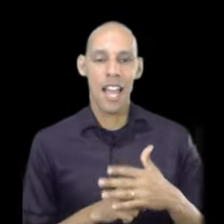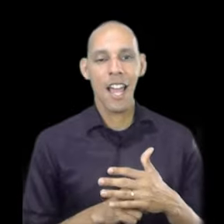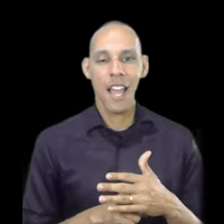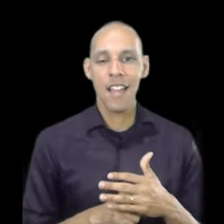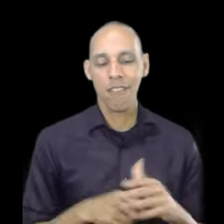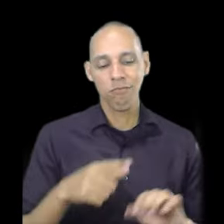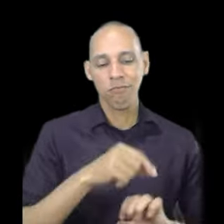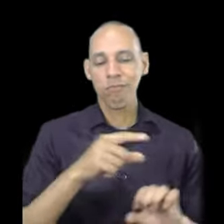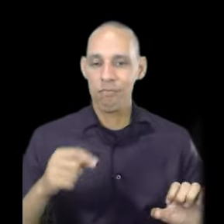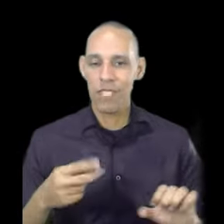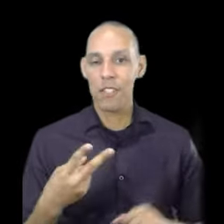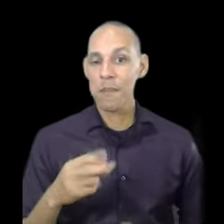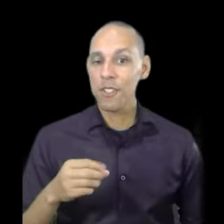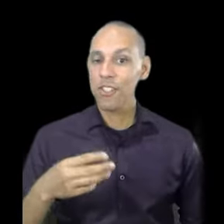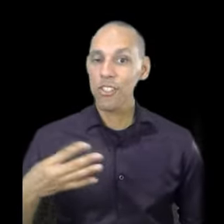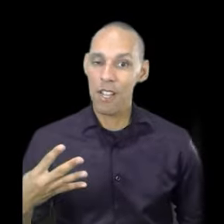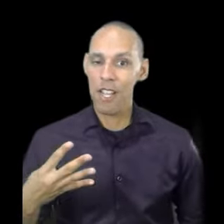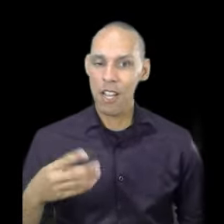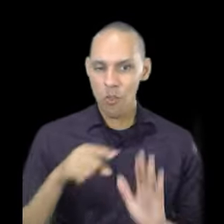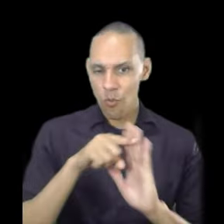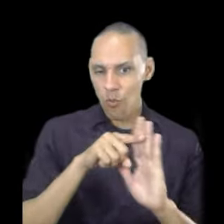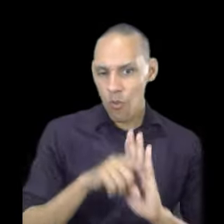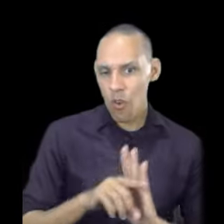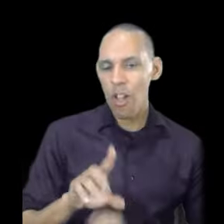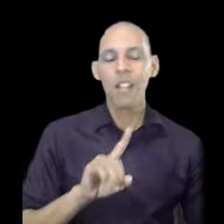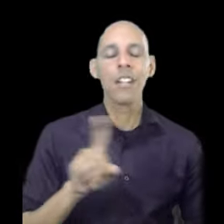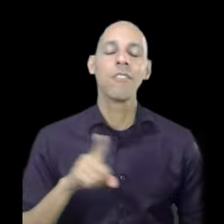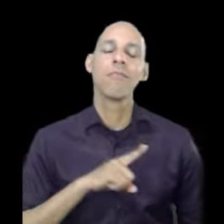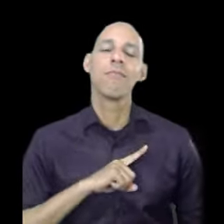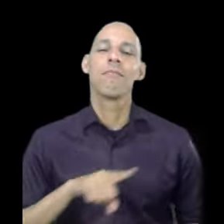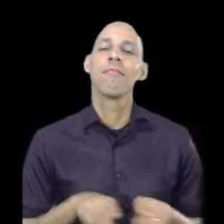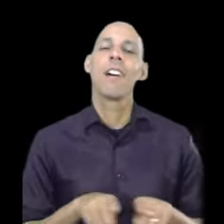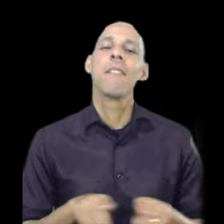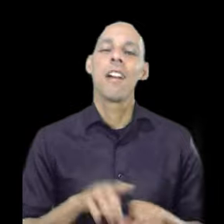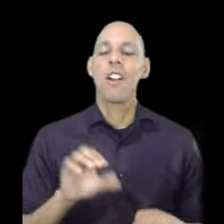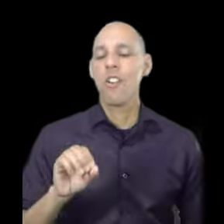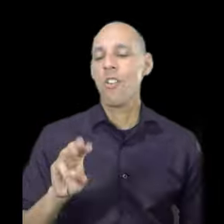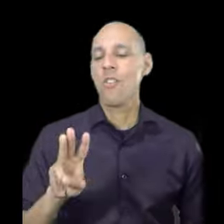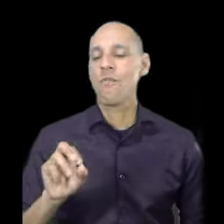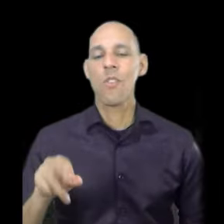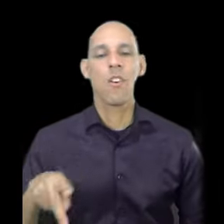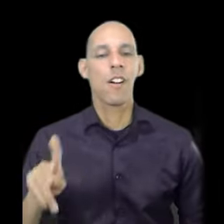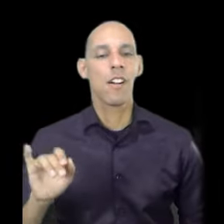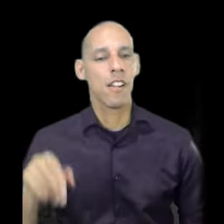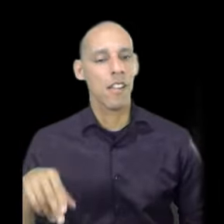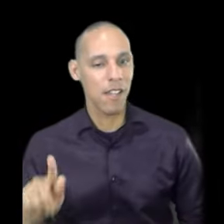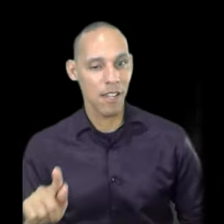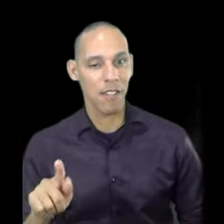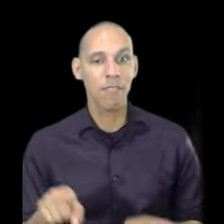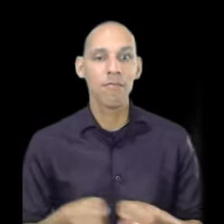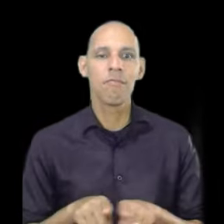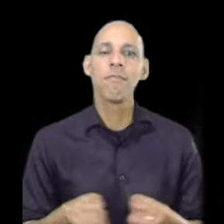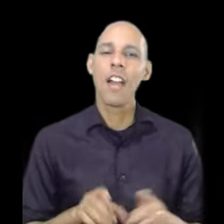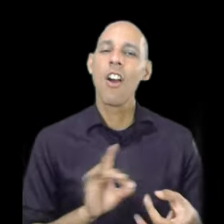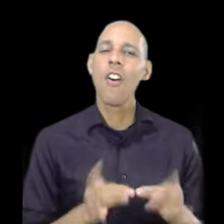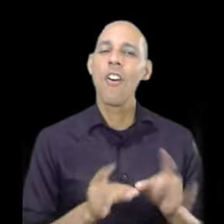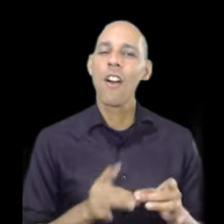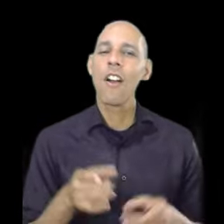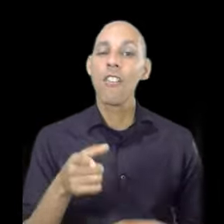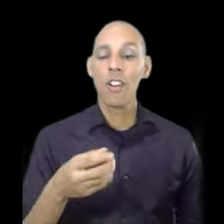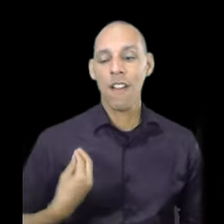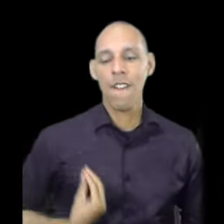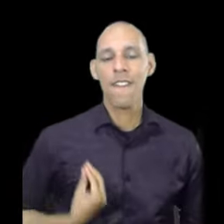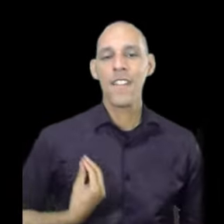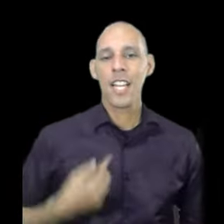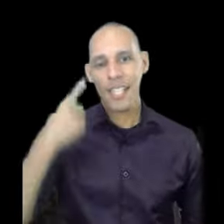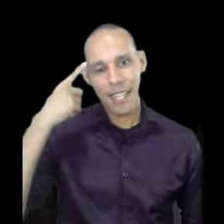consultoria, ele também conta com coworking, espaço de oficina para validar a sua ideia de negócio, bem bacana para você que está começando principalmente,